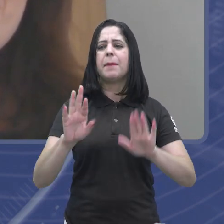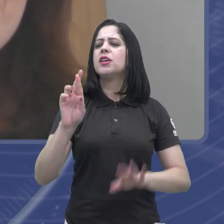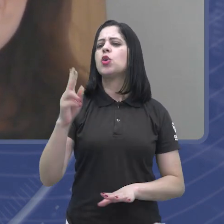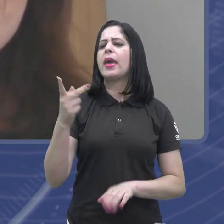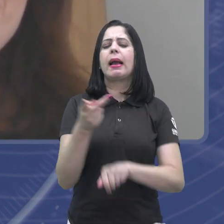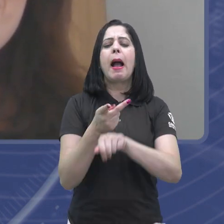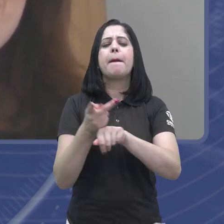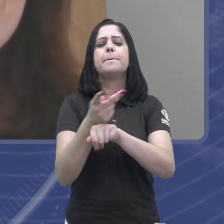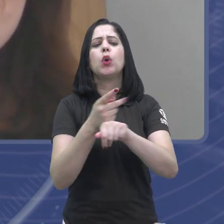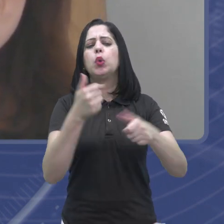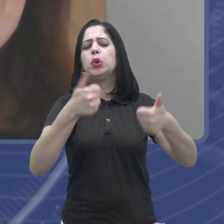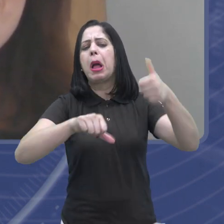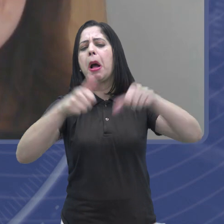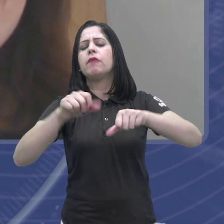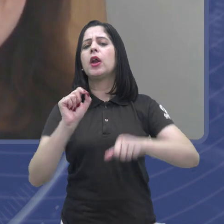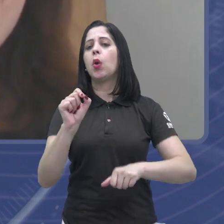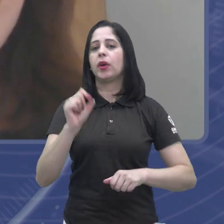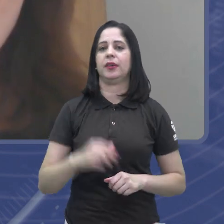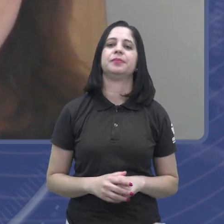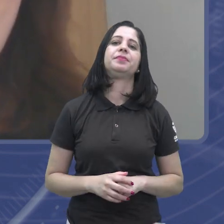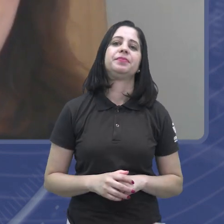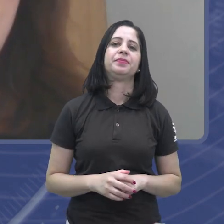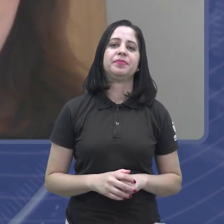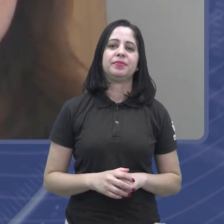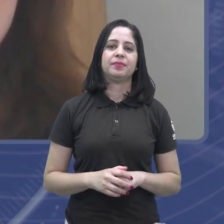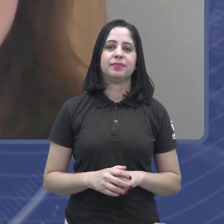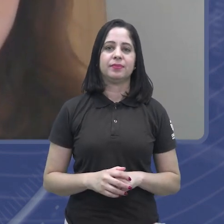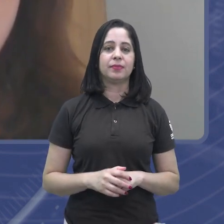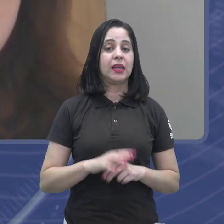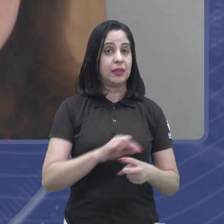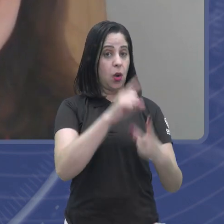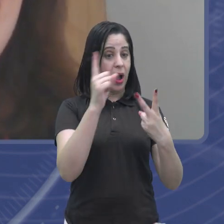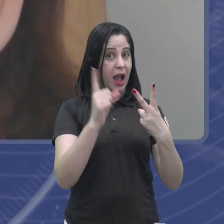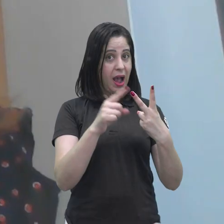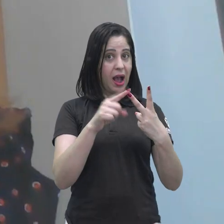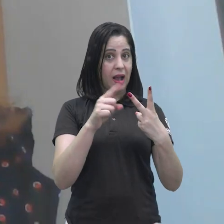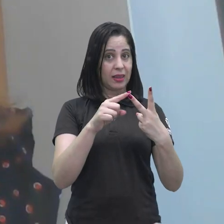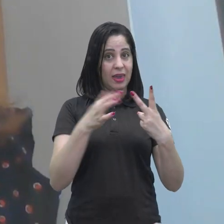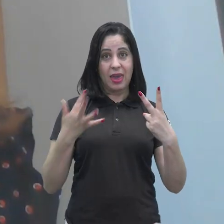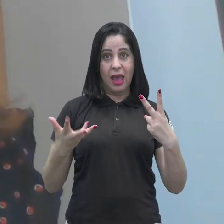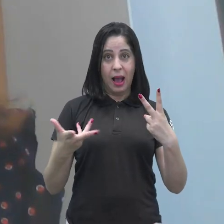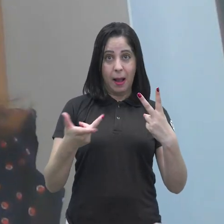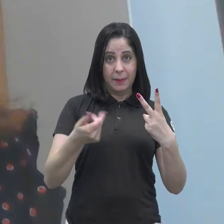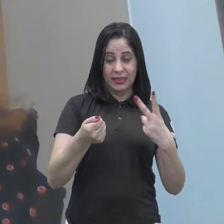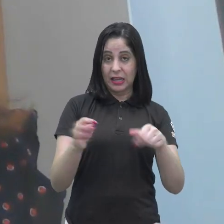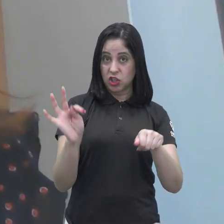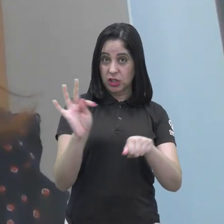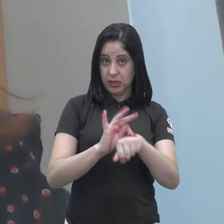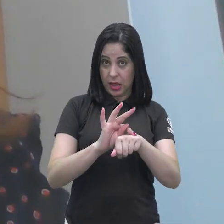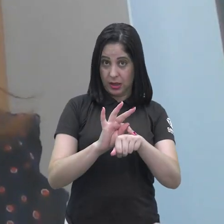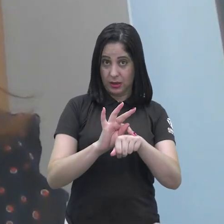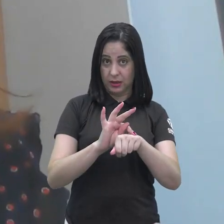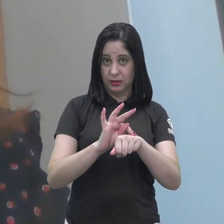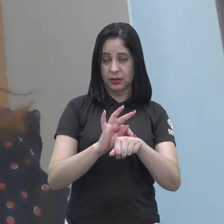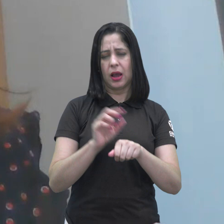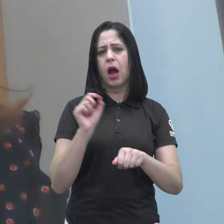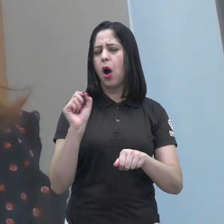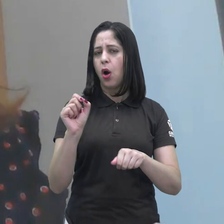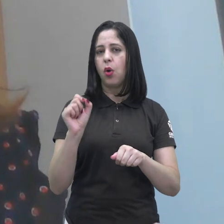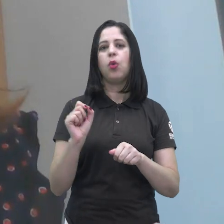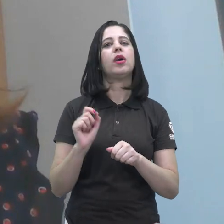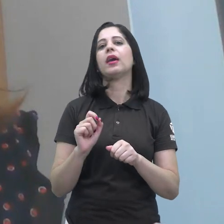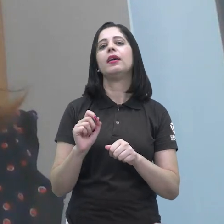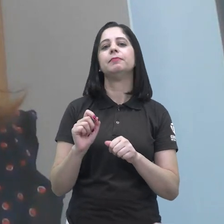procura nesses novos profissionais? Vamos lá. As hard skills são as competências técnicas, que